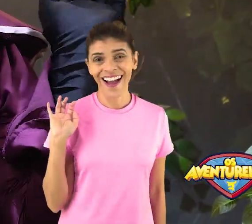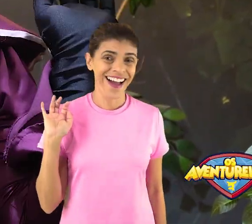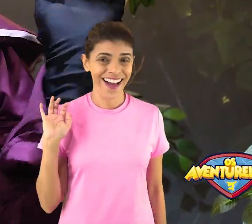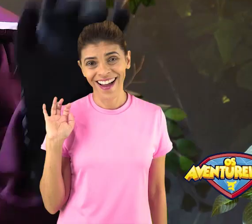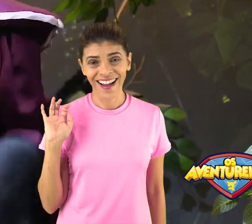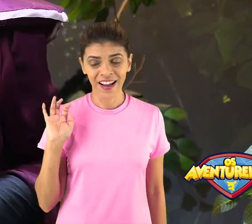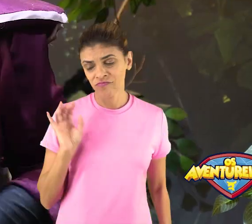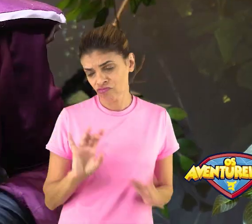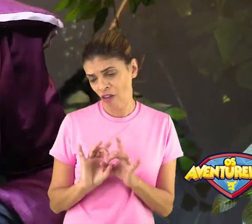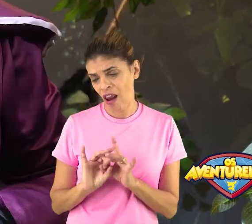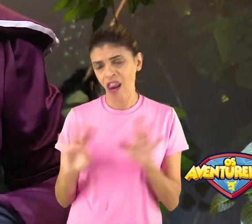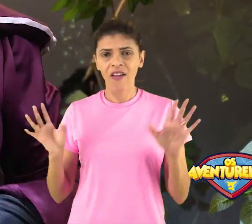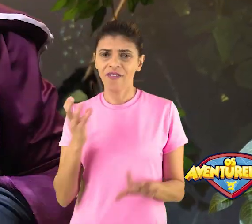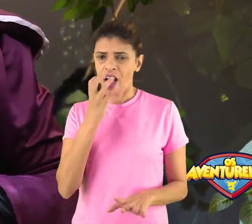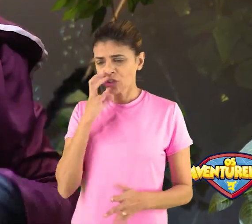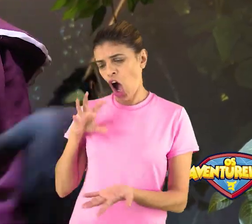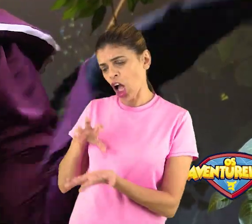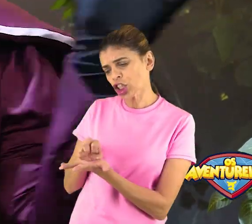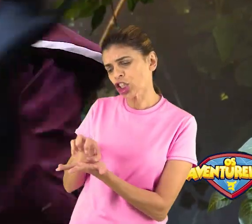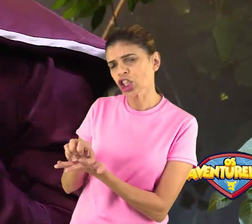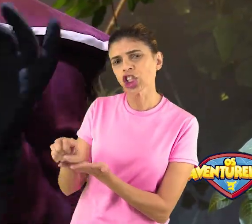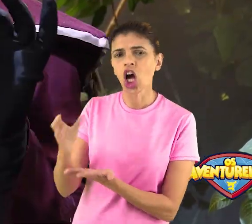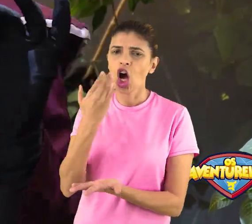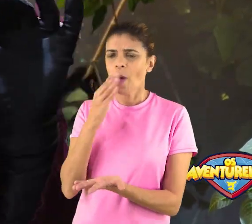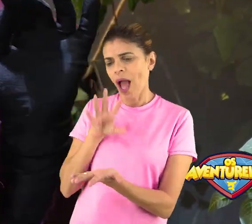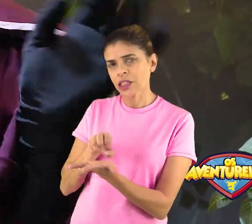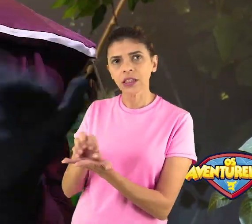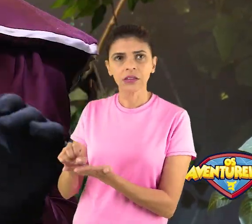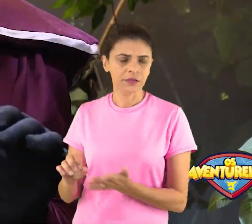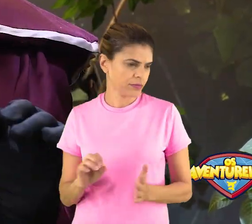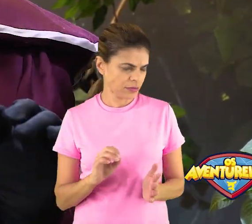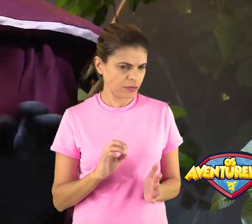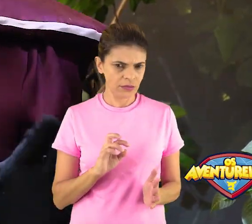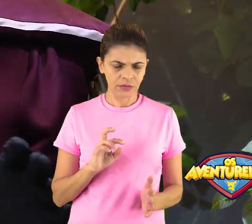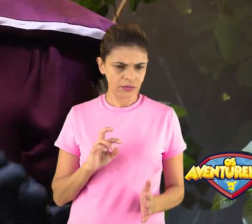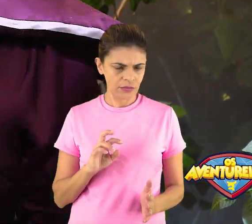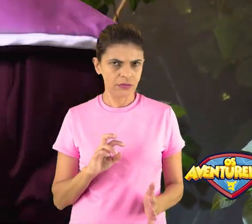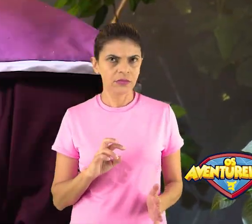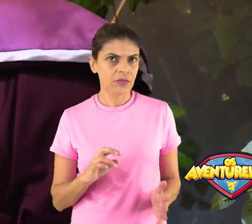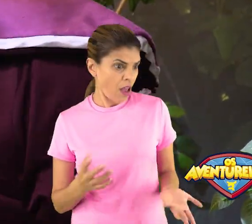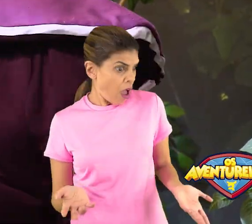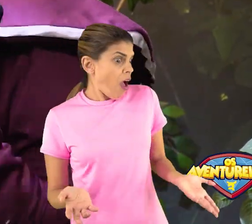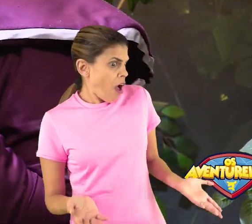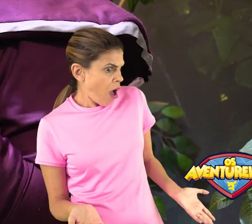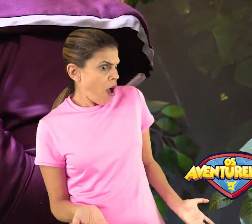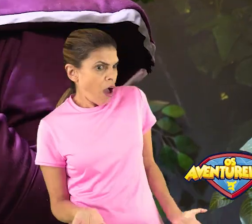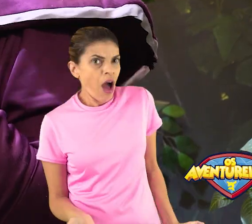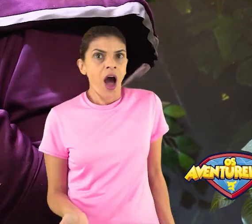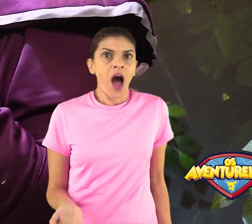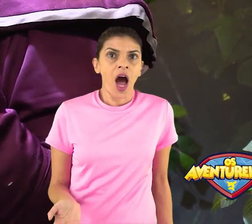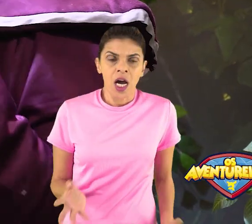Pode comer tudo, Rex! Rex!